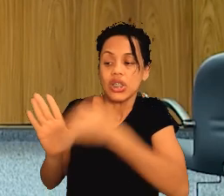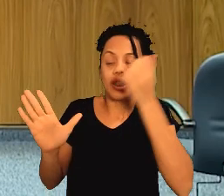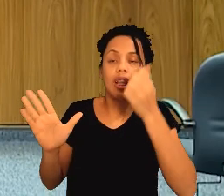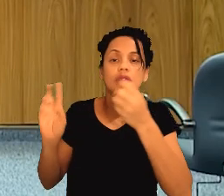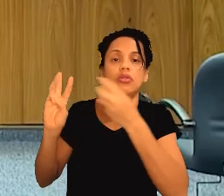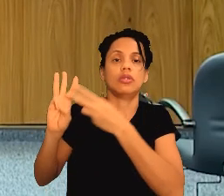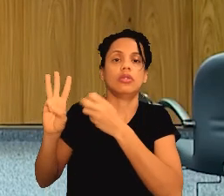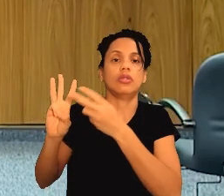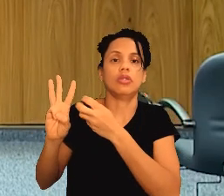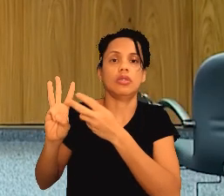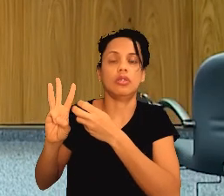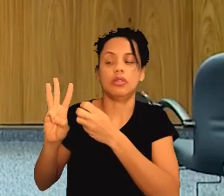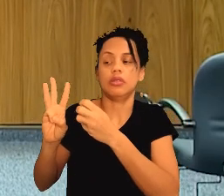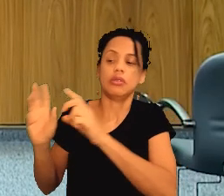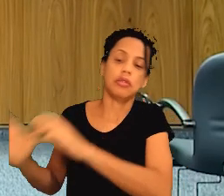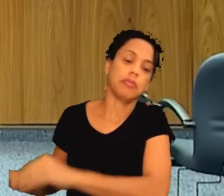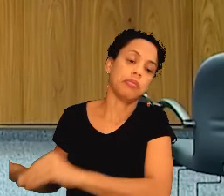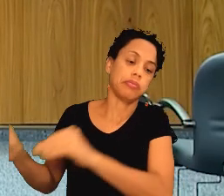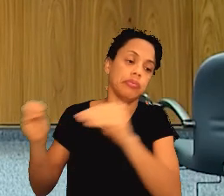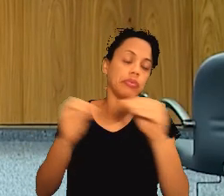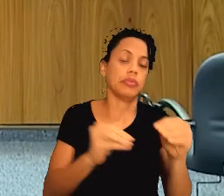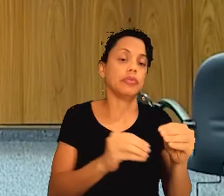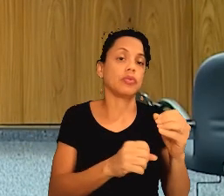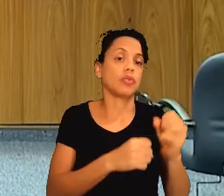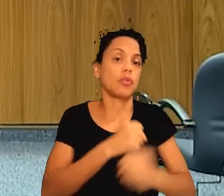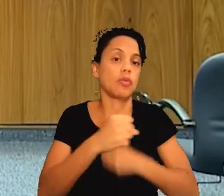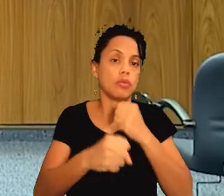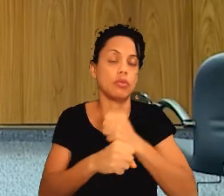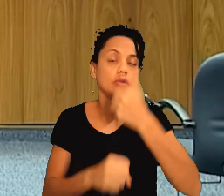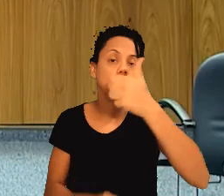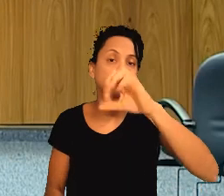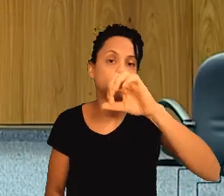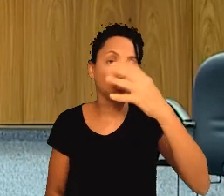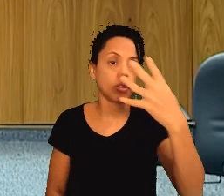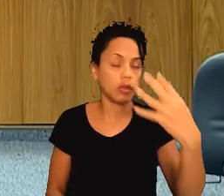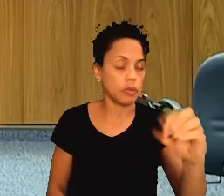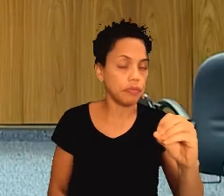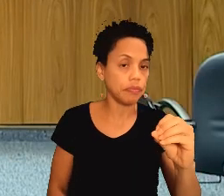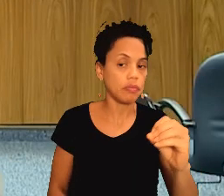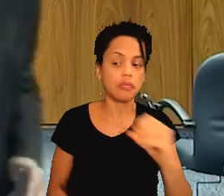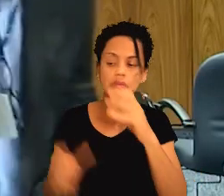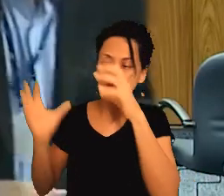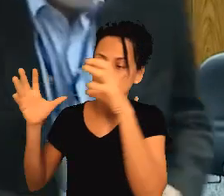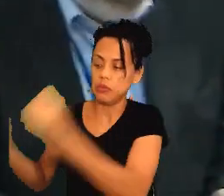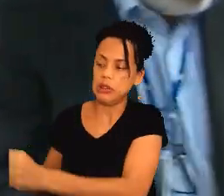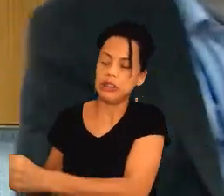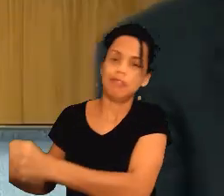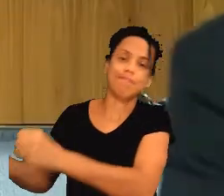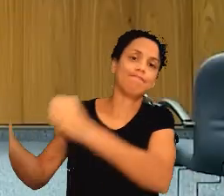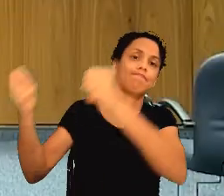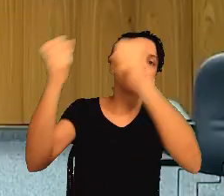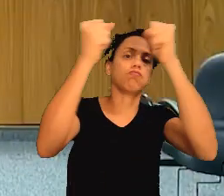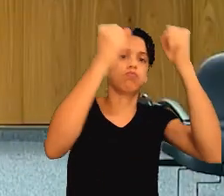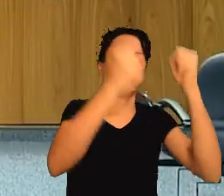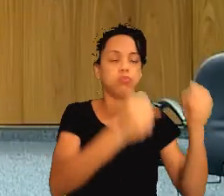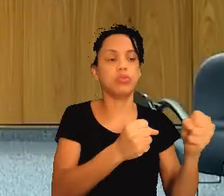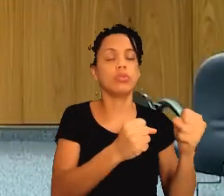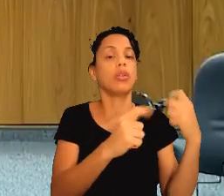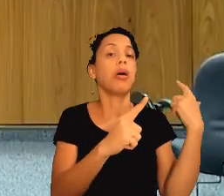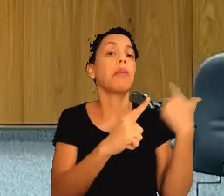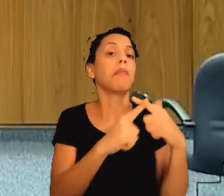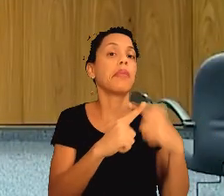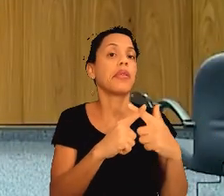tradicional, atraí-los e depois, a partir da década de 40, levá-los forçadamente para essas